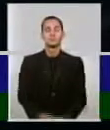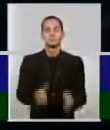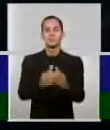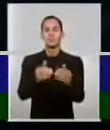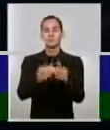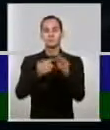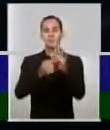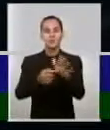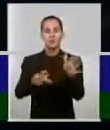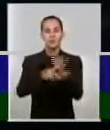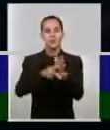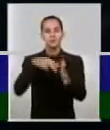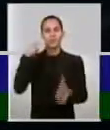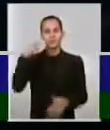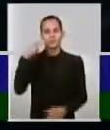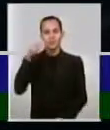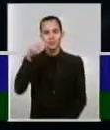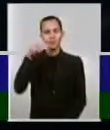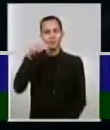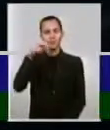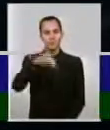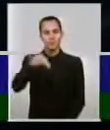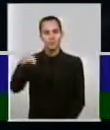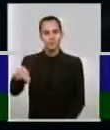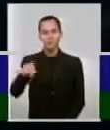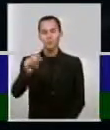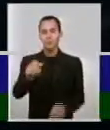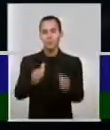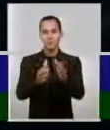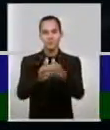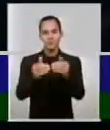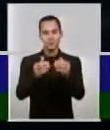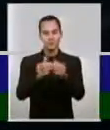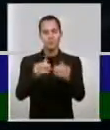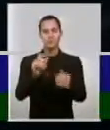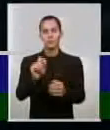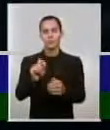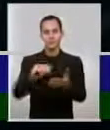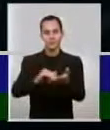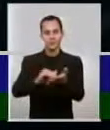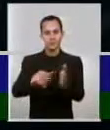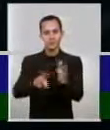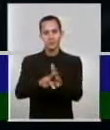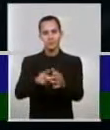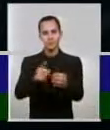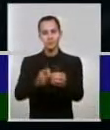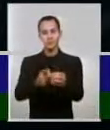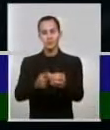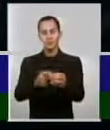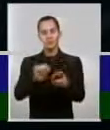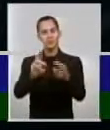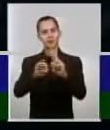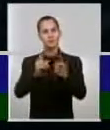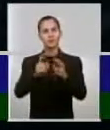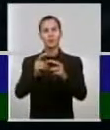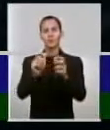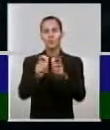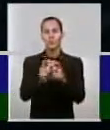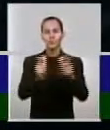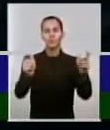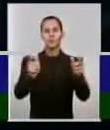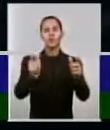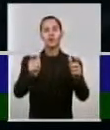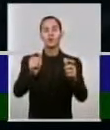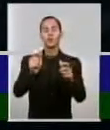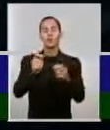Requerimento apresentado pelo vereador Norberto Nunes, que solicita à Secretaria de Serviços Urbanos providência no sentido de aumentar o muro da